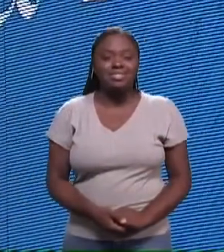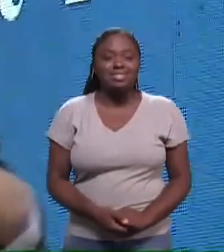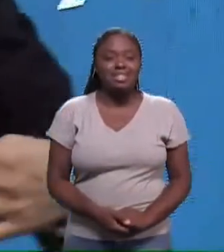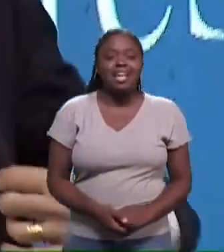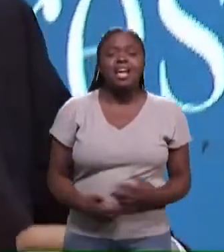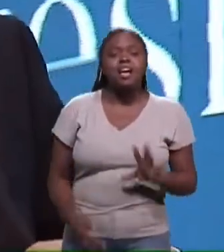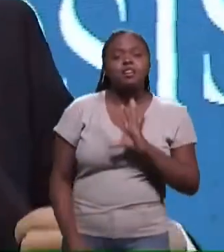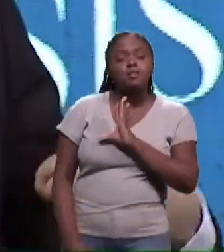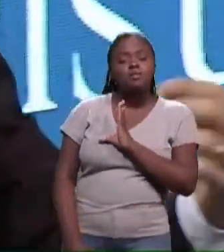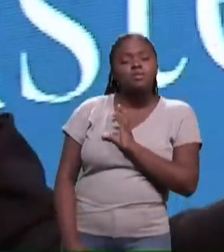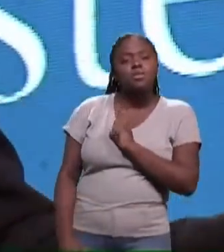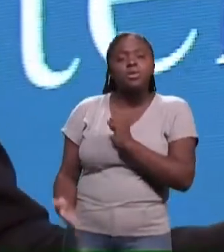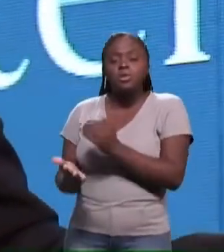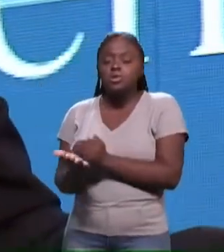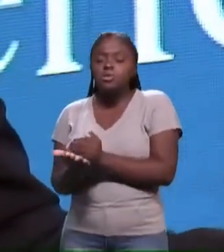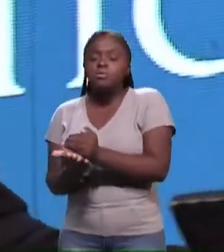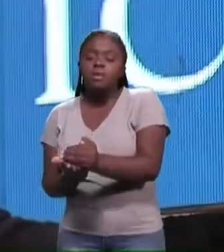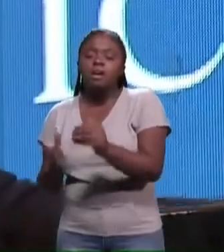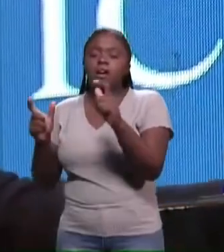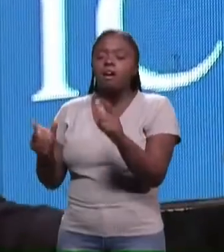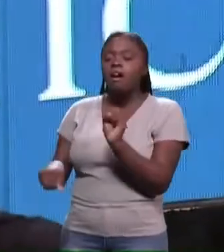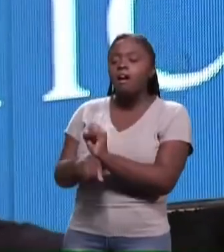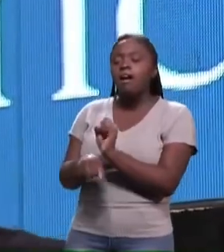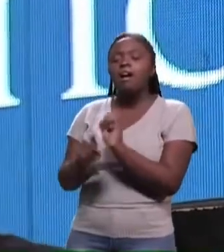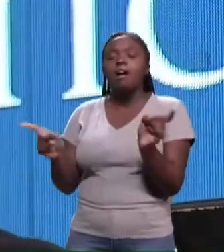O amor surge de onde menos se espera.